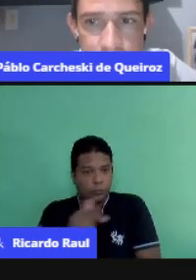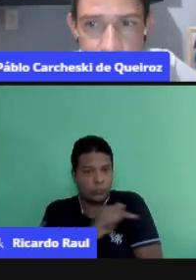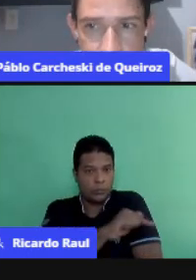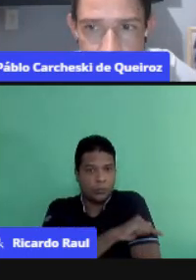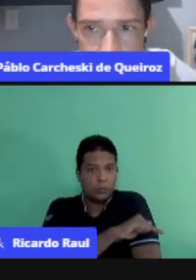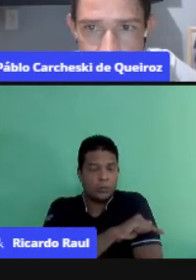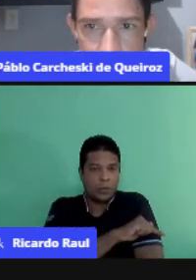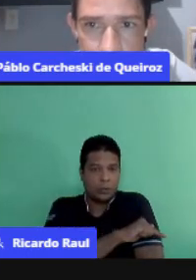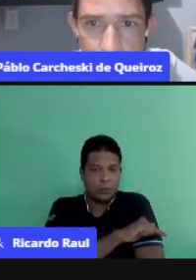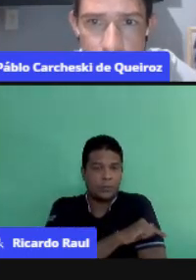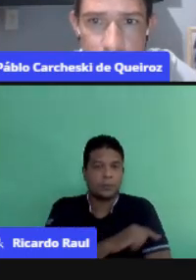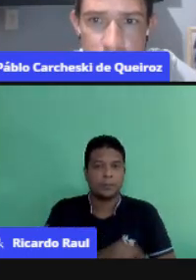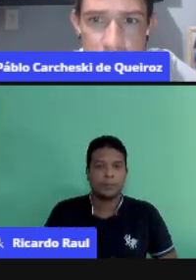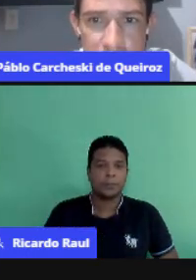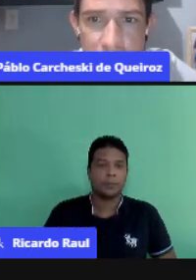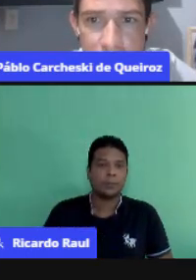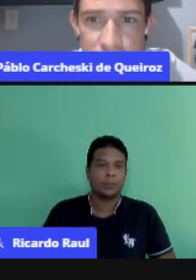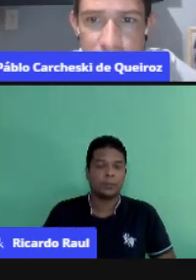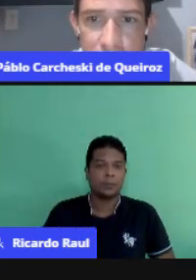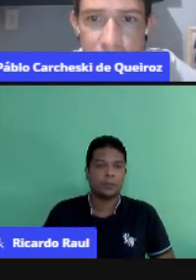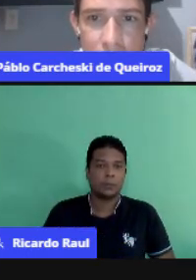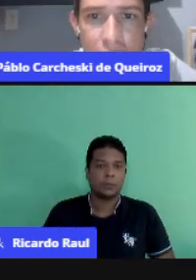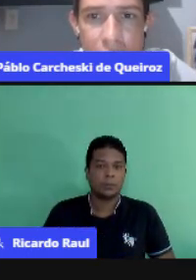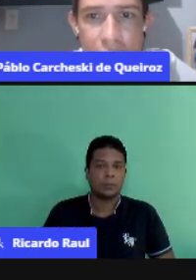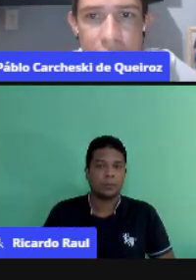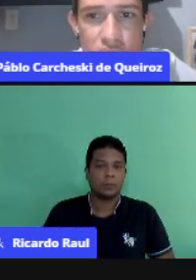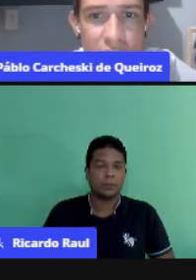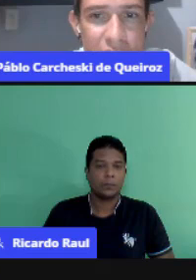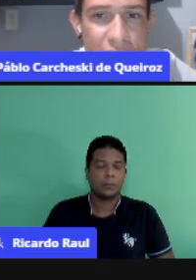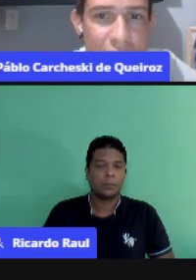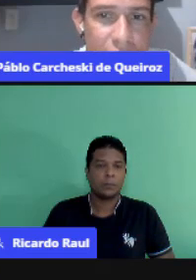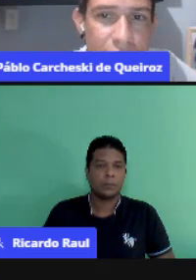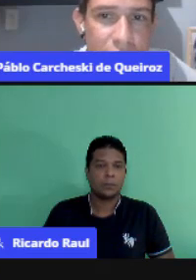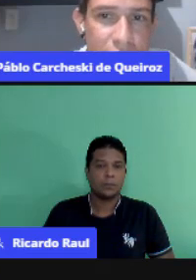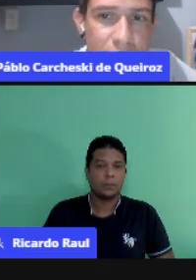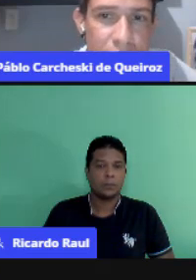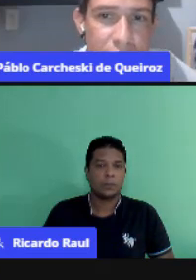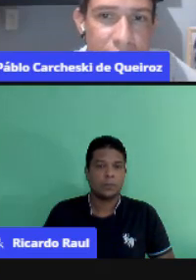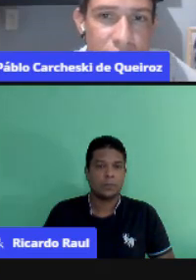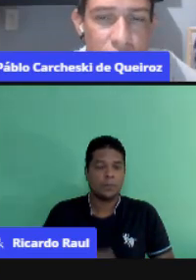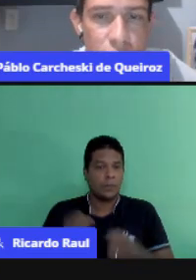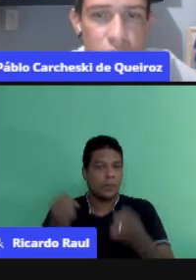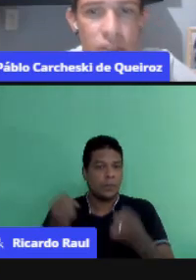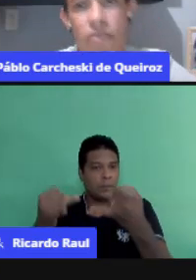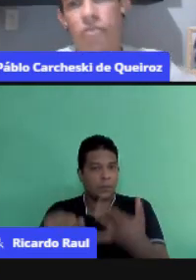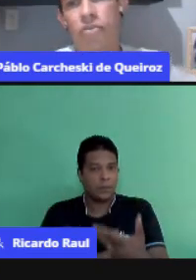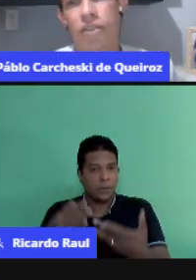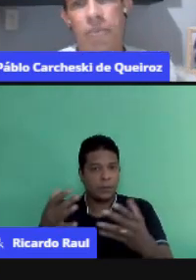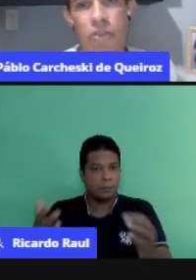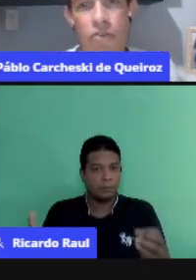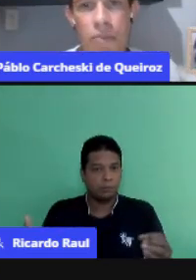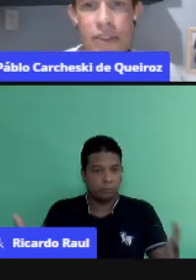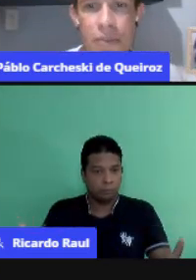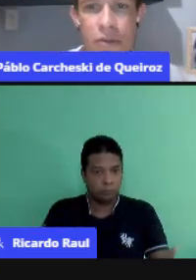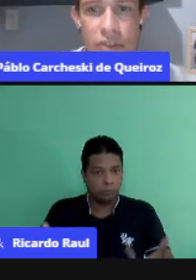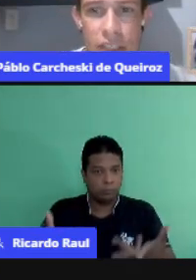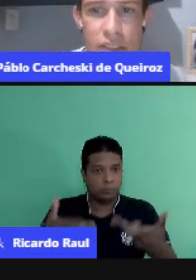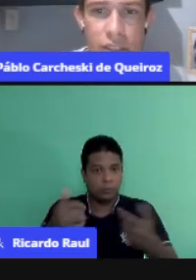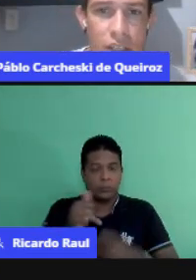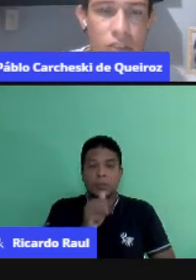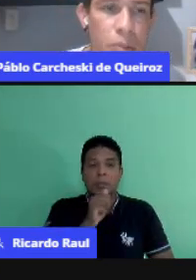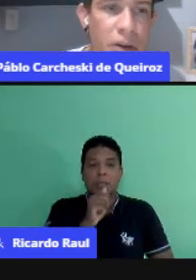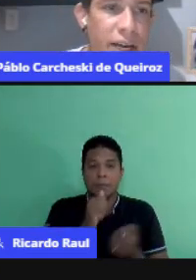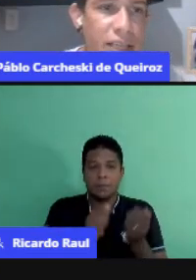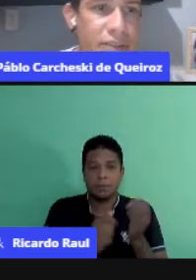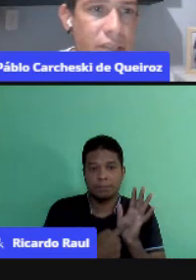ano, tá? Então, especificamente aqui, a gente vai tratar, né, nessa habilidade aqui, nos exemplos que eu vou apresentar para